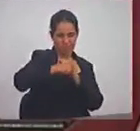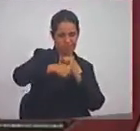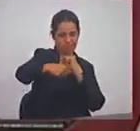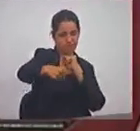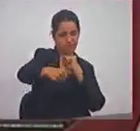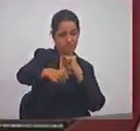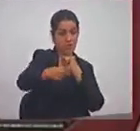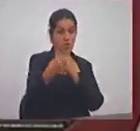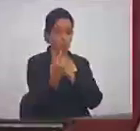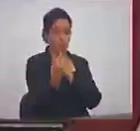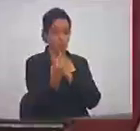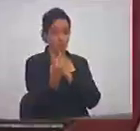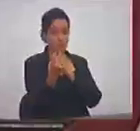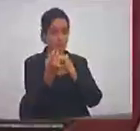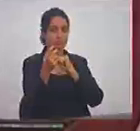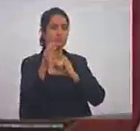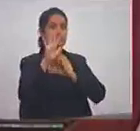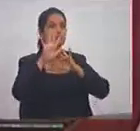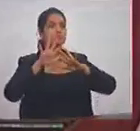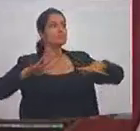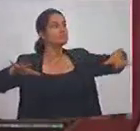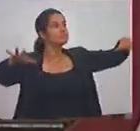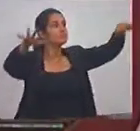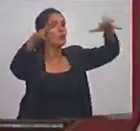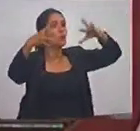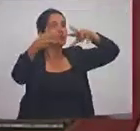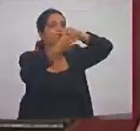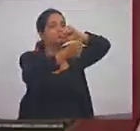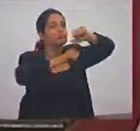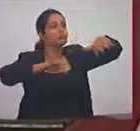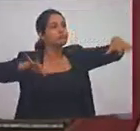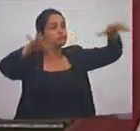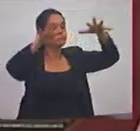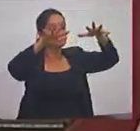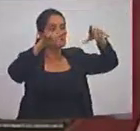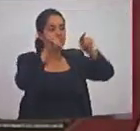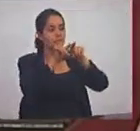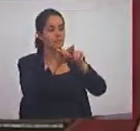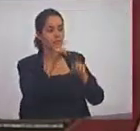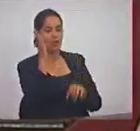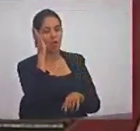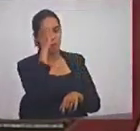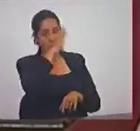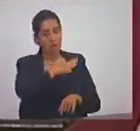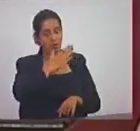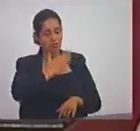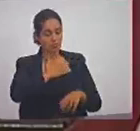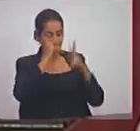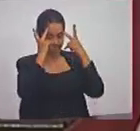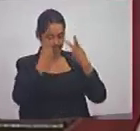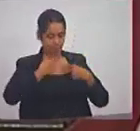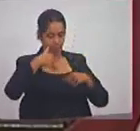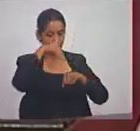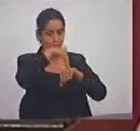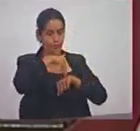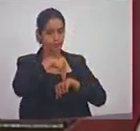Quanto à primeira opção, ela é discutível, o infinito. Mas quanto à maldade humana, ela é bem precisa, tá?